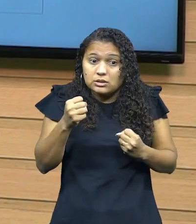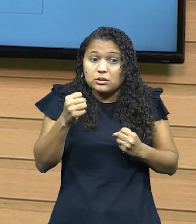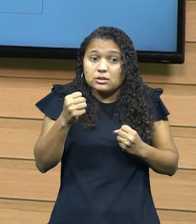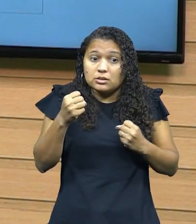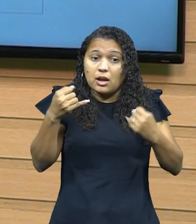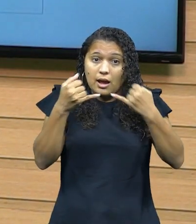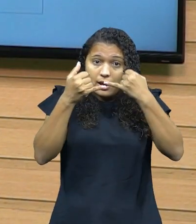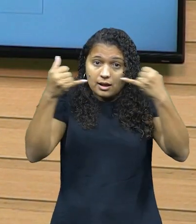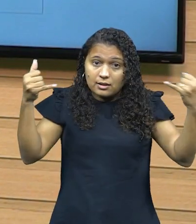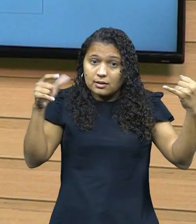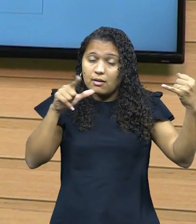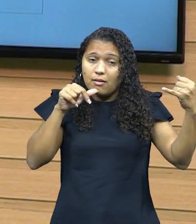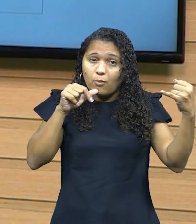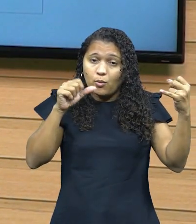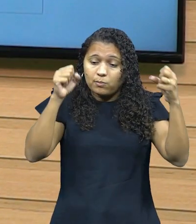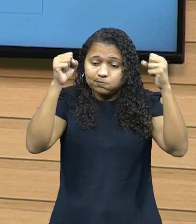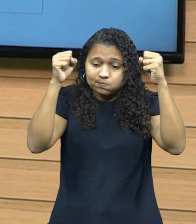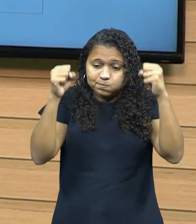estar